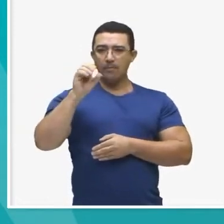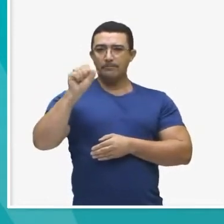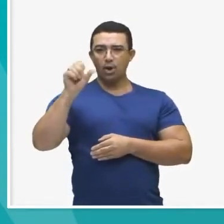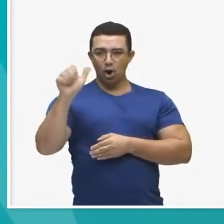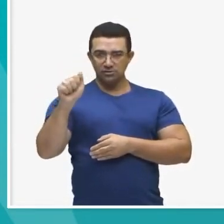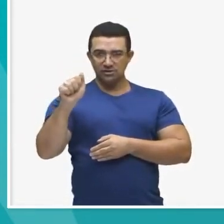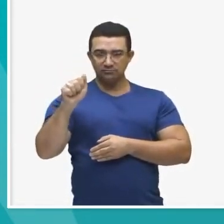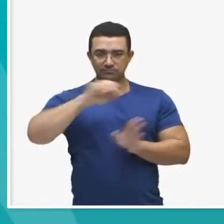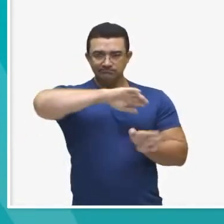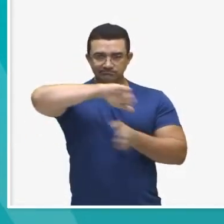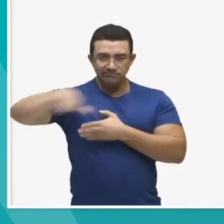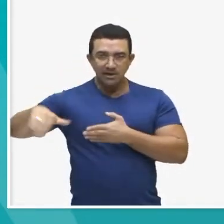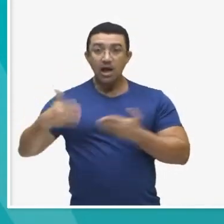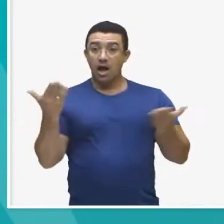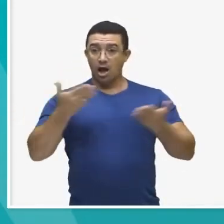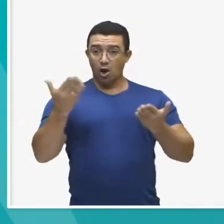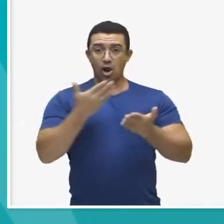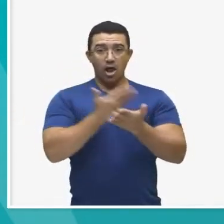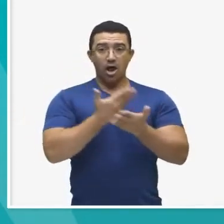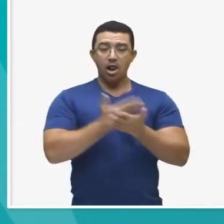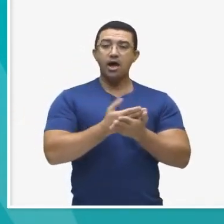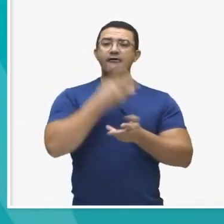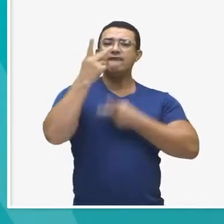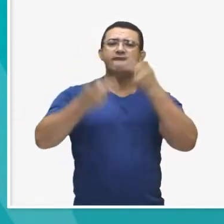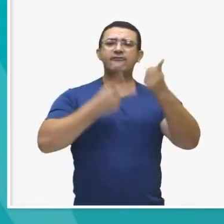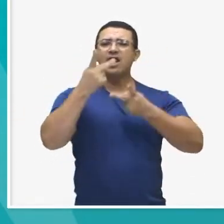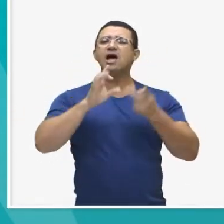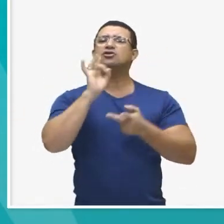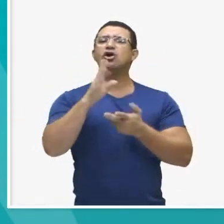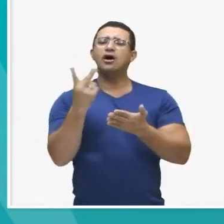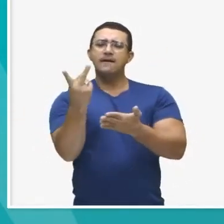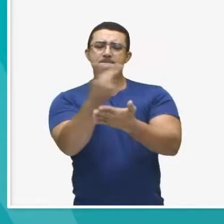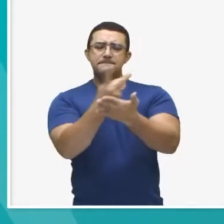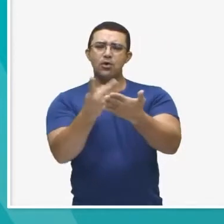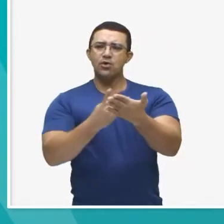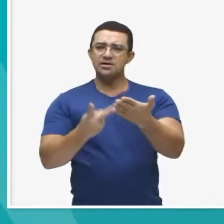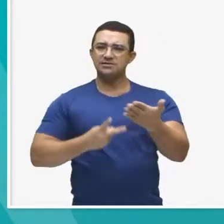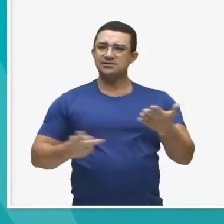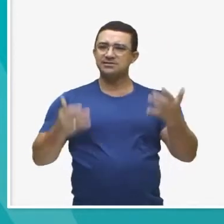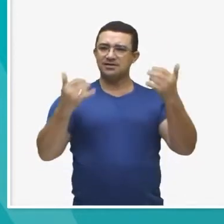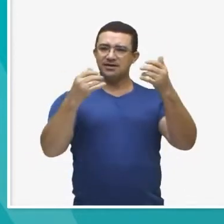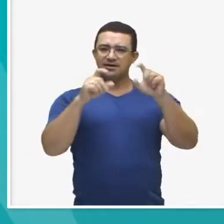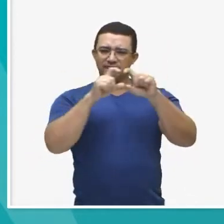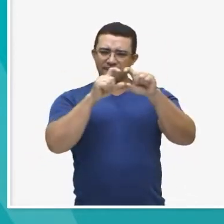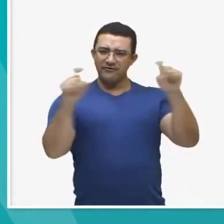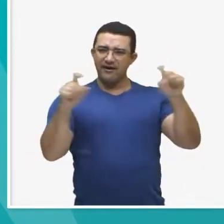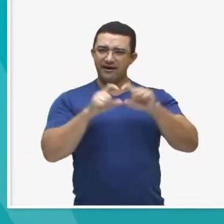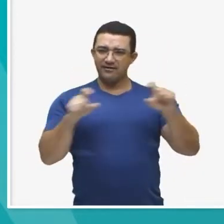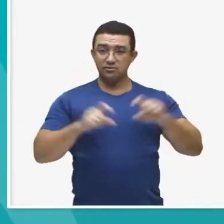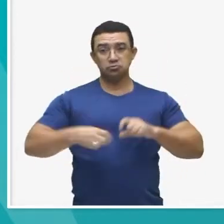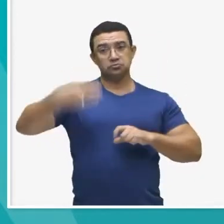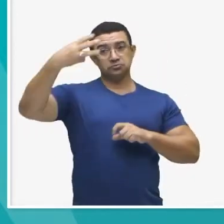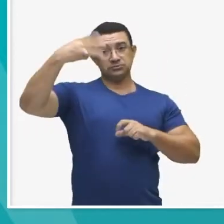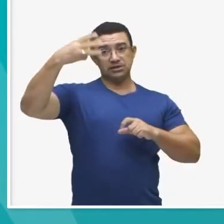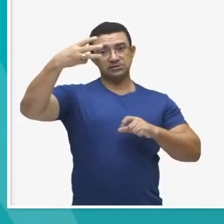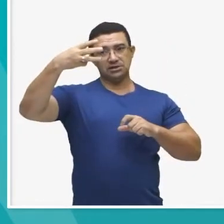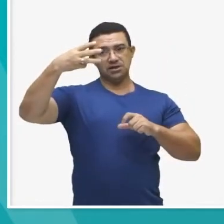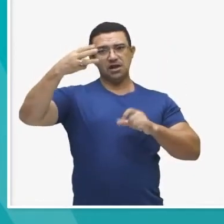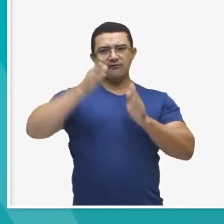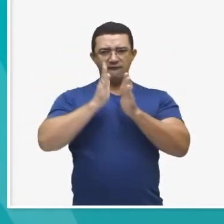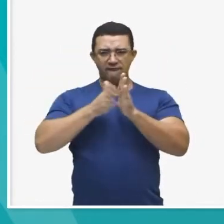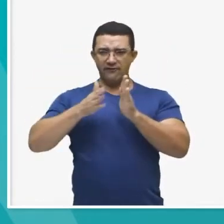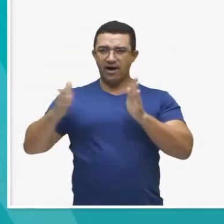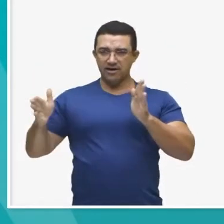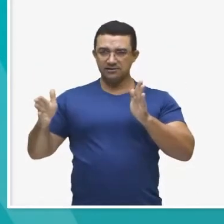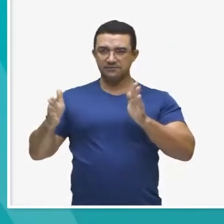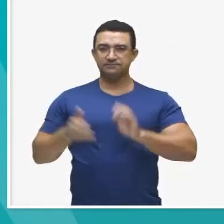vamos falar sobre poesia, sobre os versos desta terceira fase, ok? E no nosso desafio de hoje,